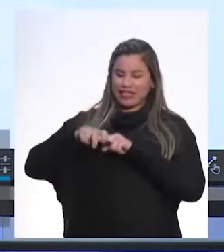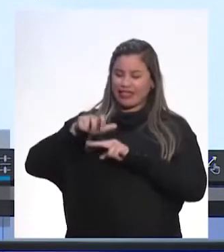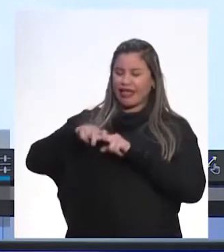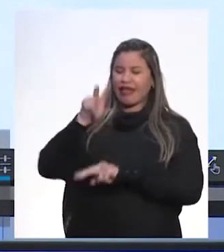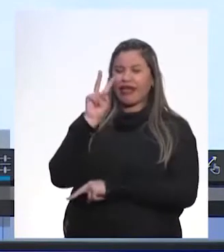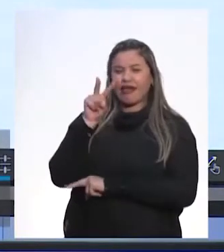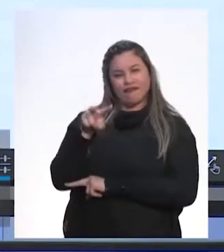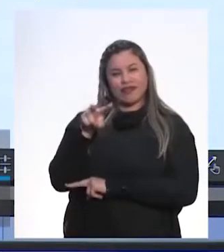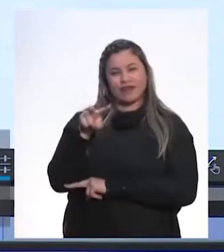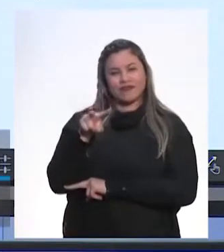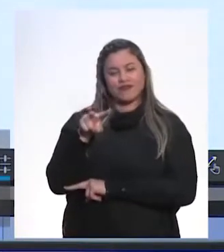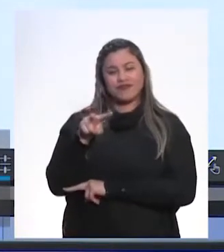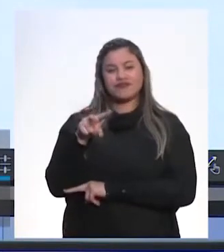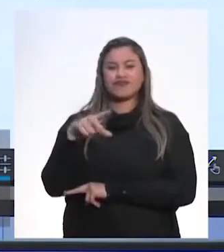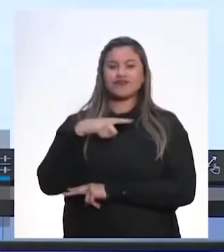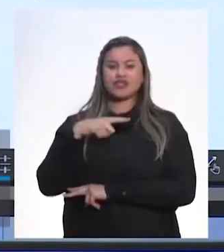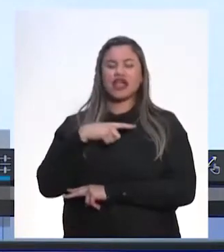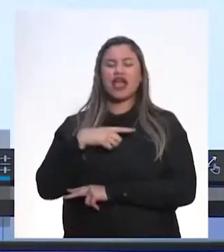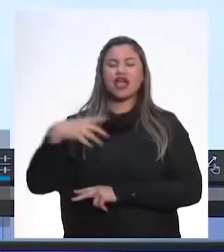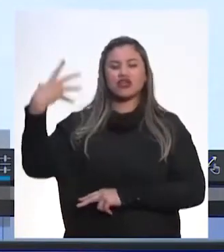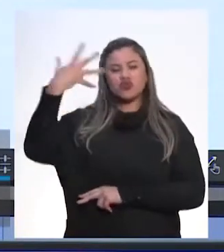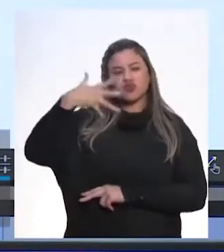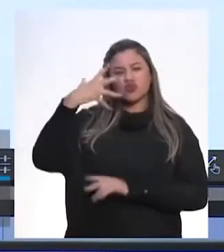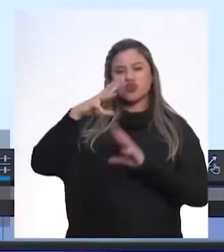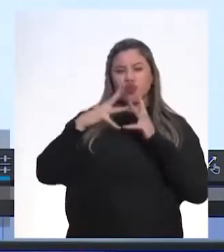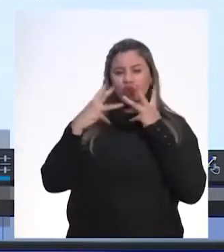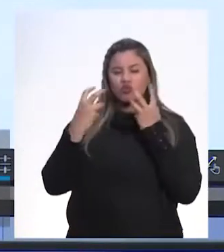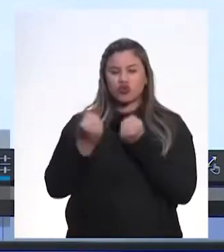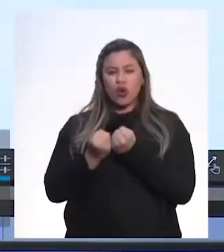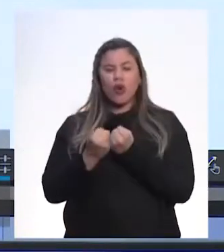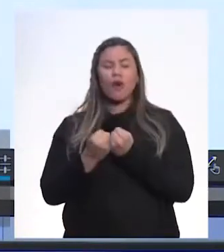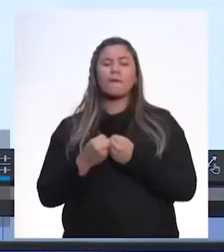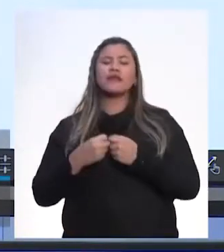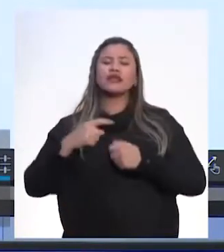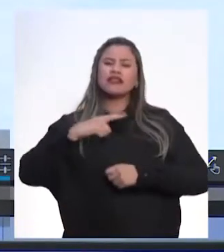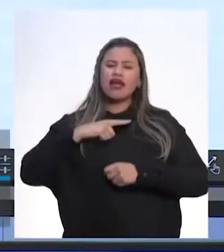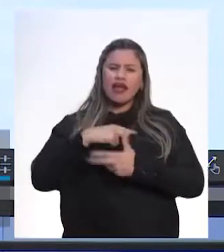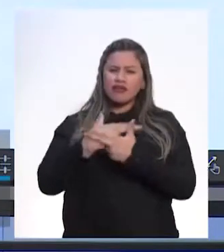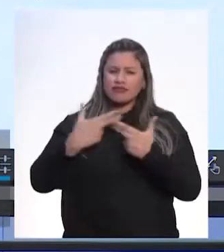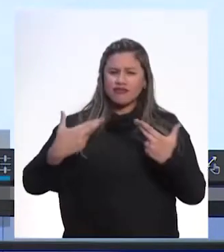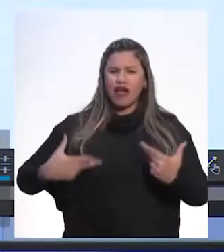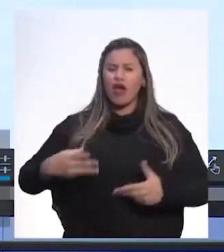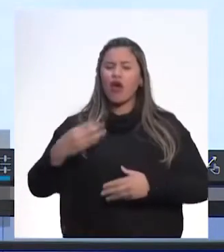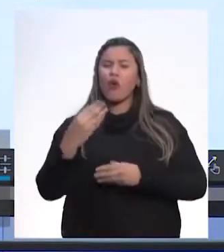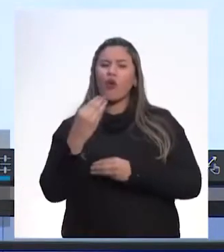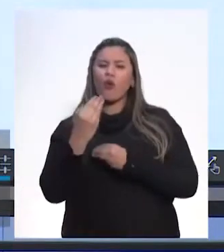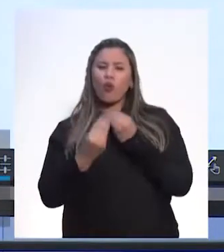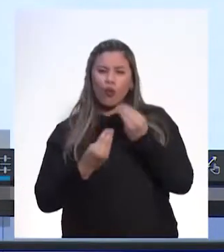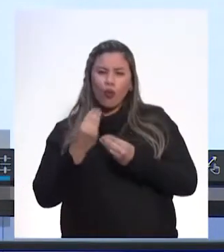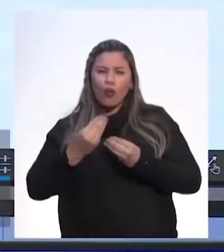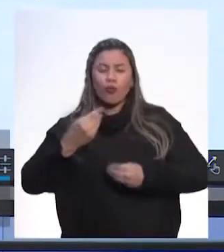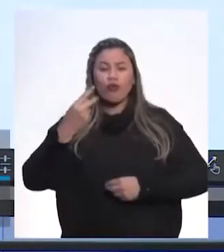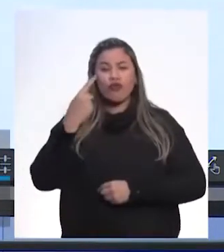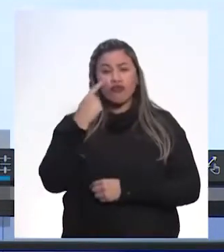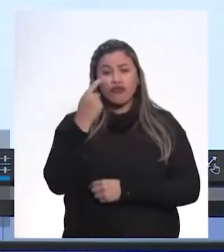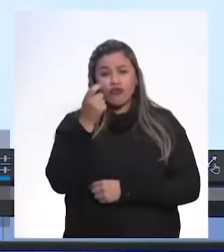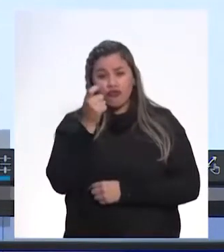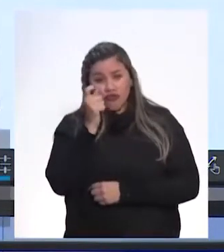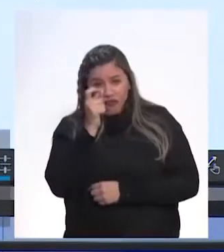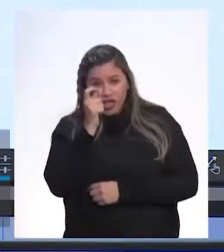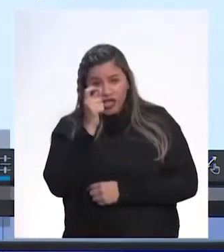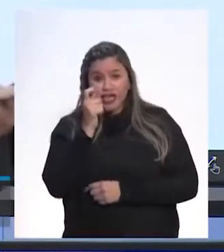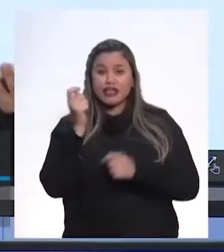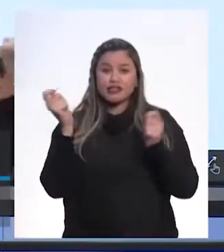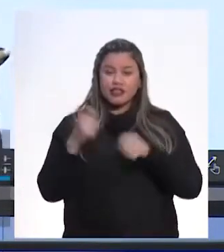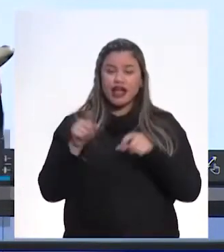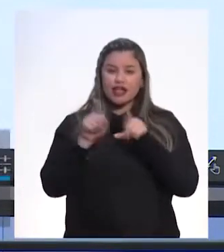assistir, sempre acontece ter palestra, workshop, né? Então você tem a oportunidade de, além de observar, de assistir